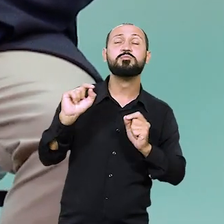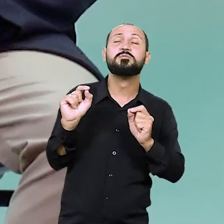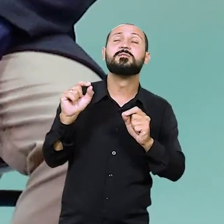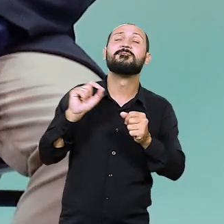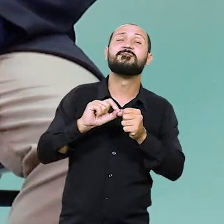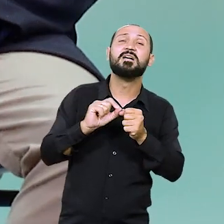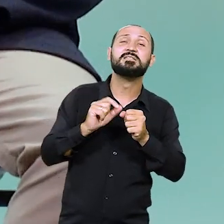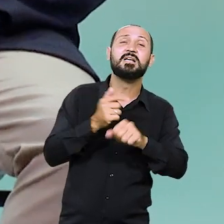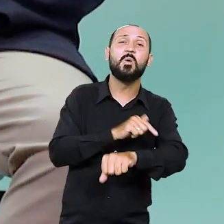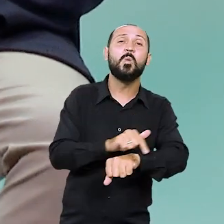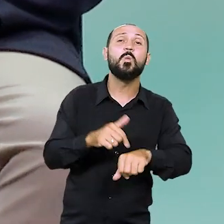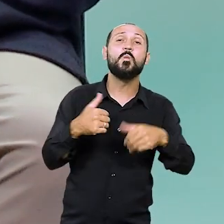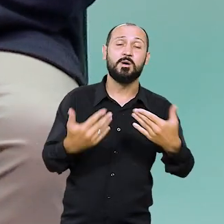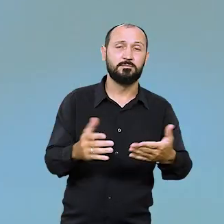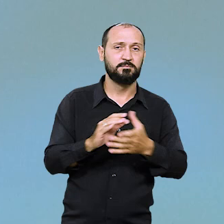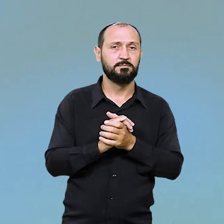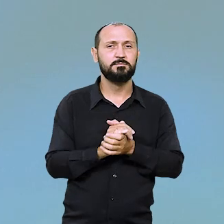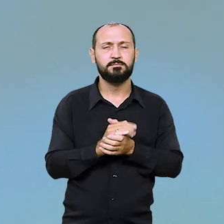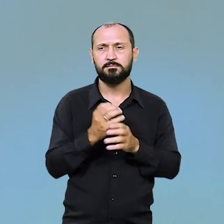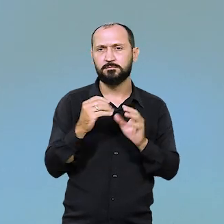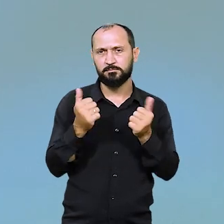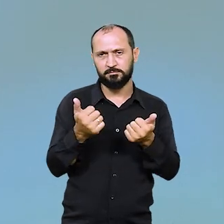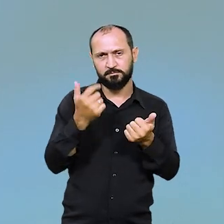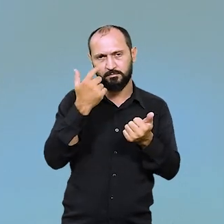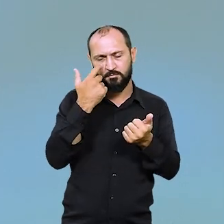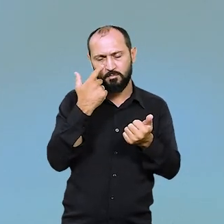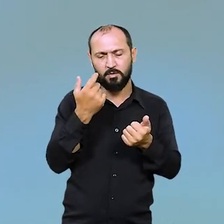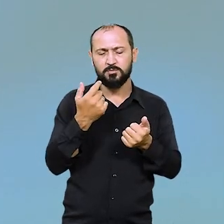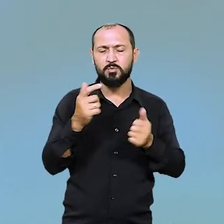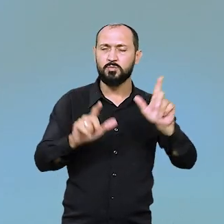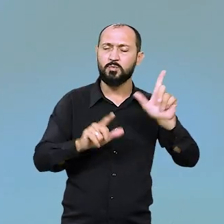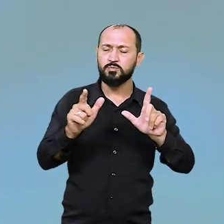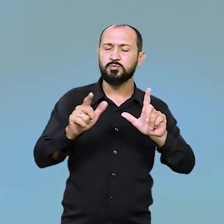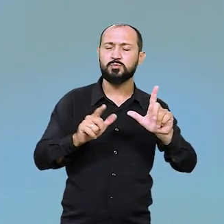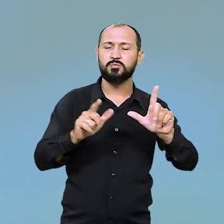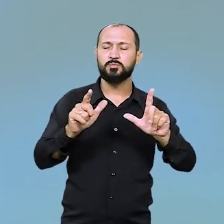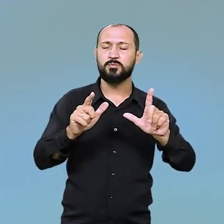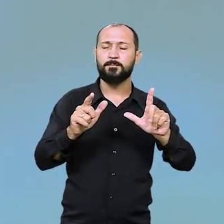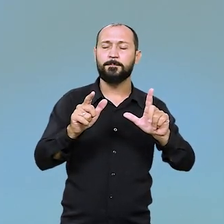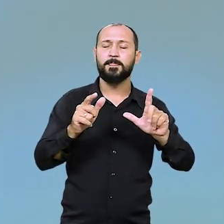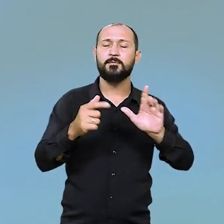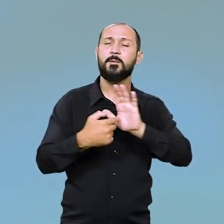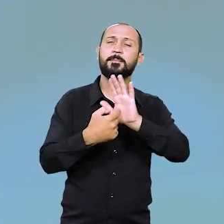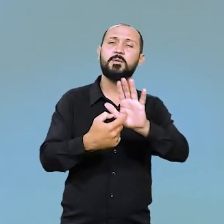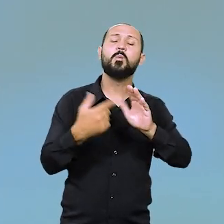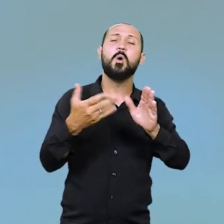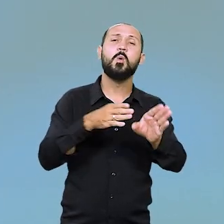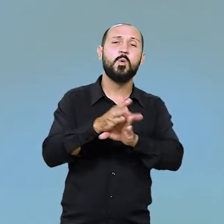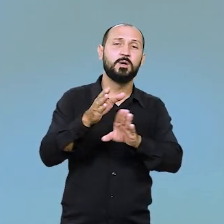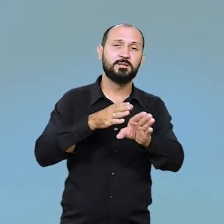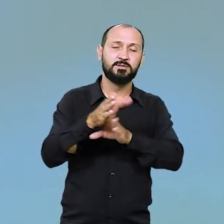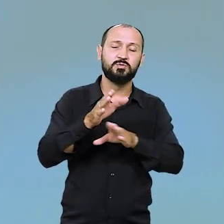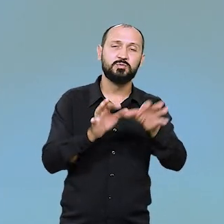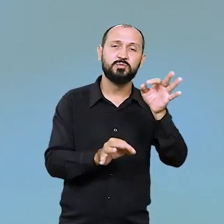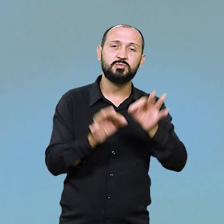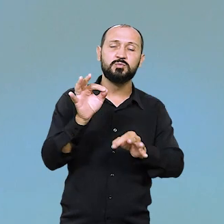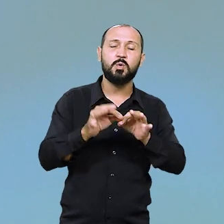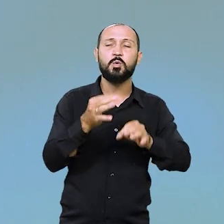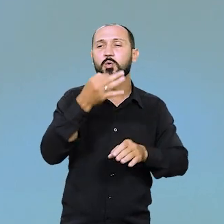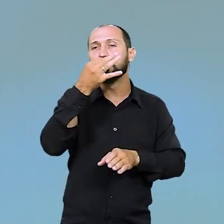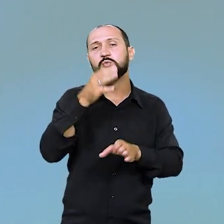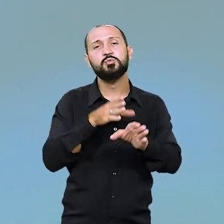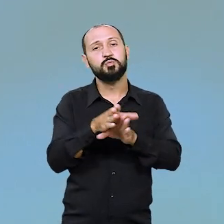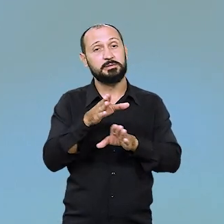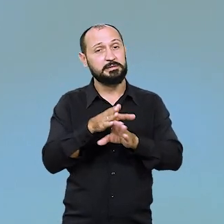ser tomadas durante esse percurso, né? Beleza, vamos finalizar então o nosso programa de hoje apresentando quais são as orientações jurídicas, né, quais